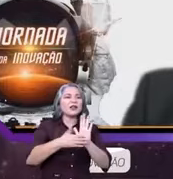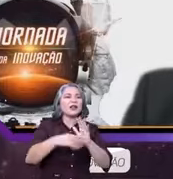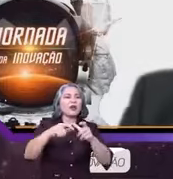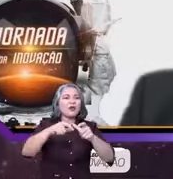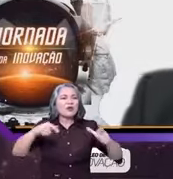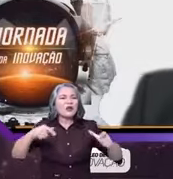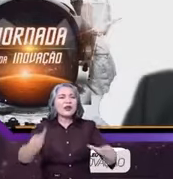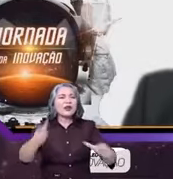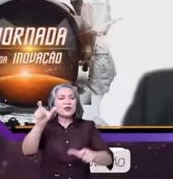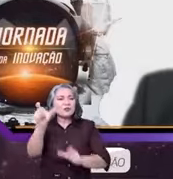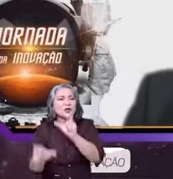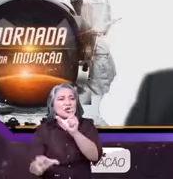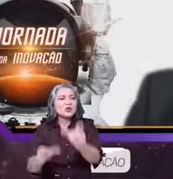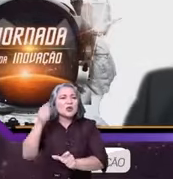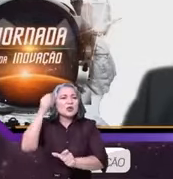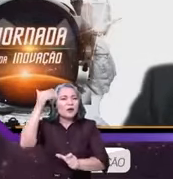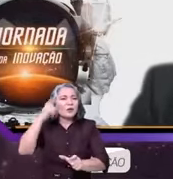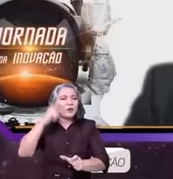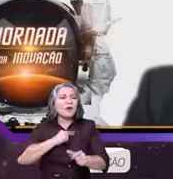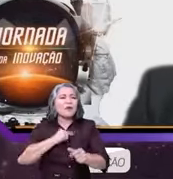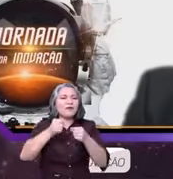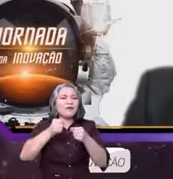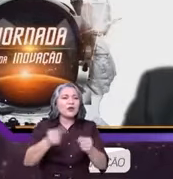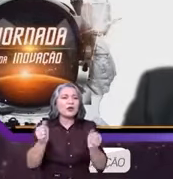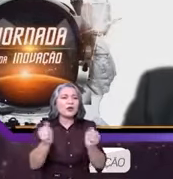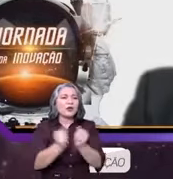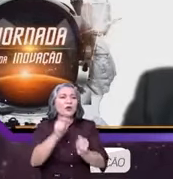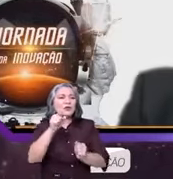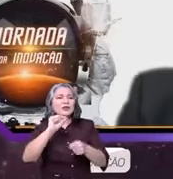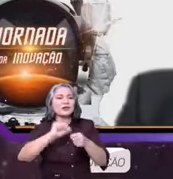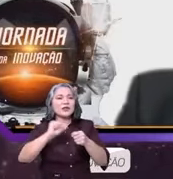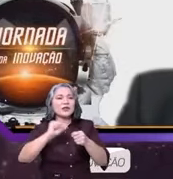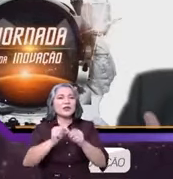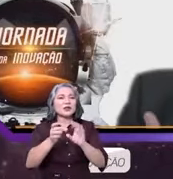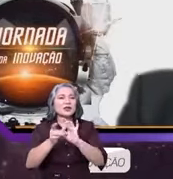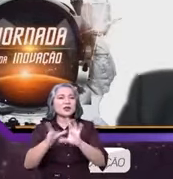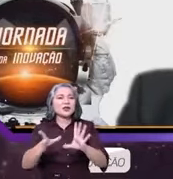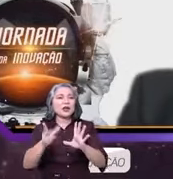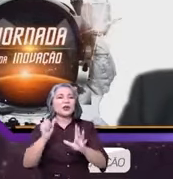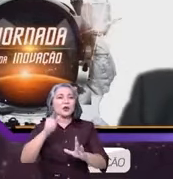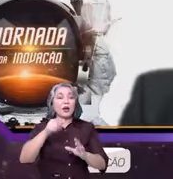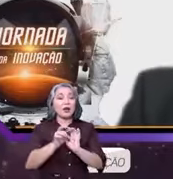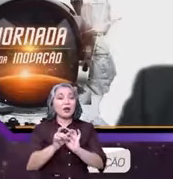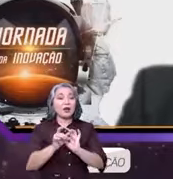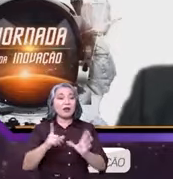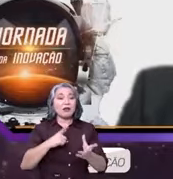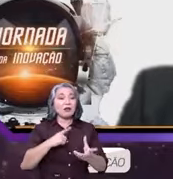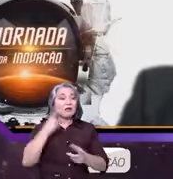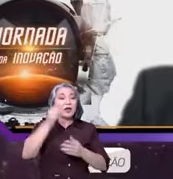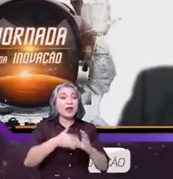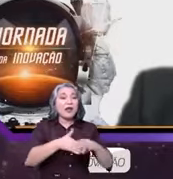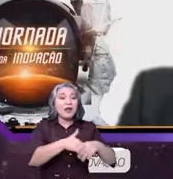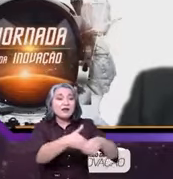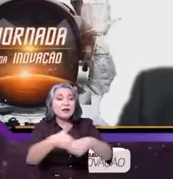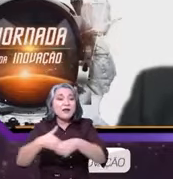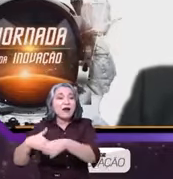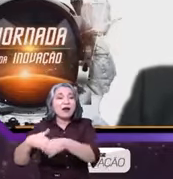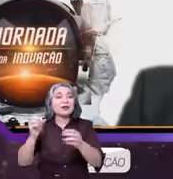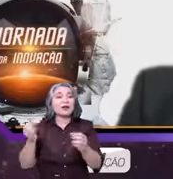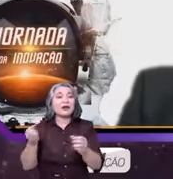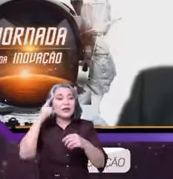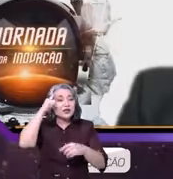as pessoas, o conceito, a tomada de decisão, e ele não preocupava muito com a hierarquia, mas ele queria ouvir essas ideias. Então, se você